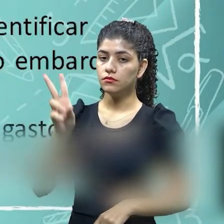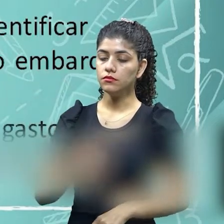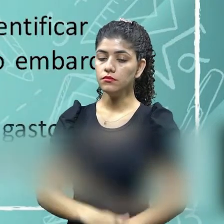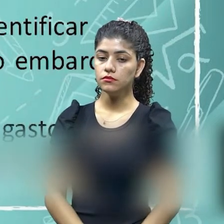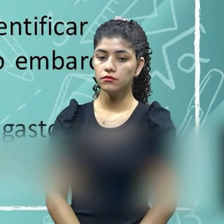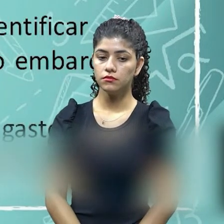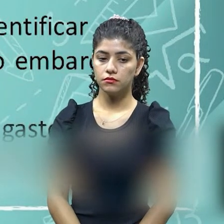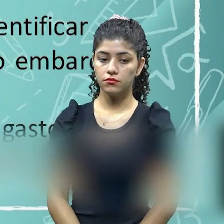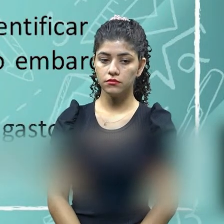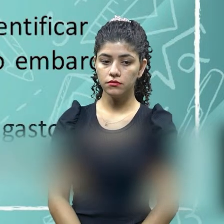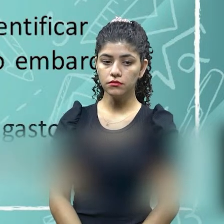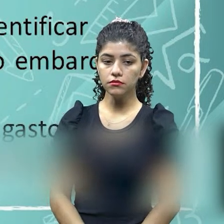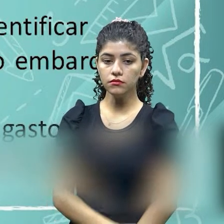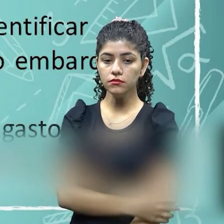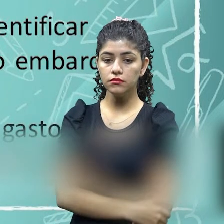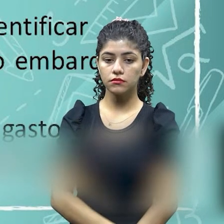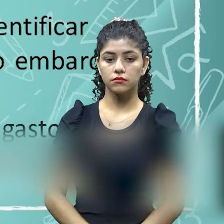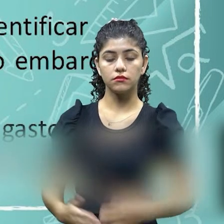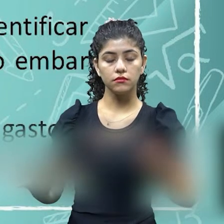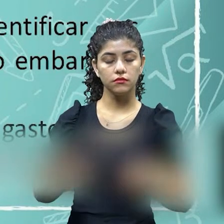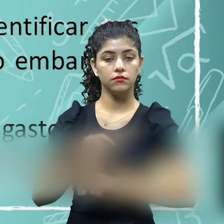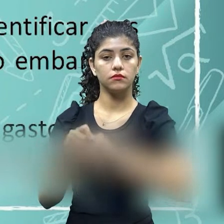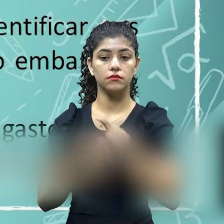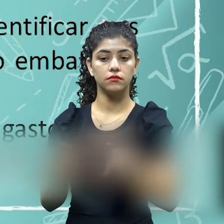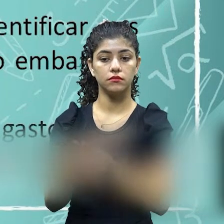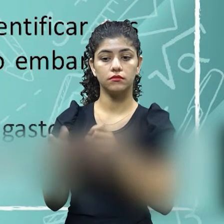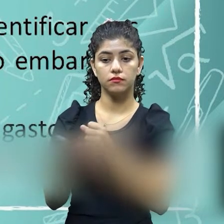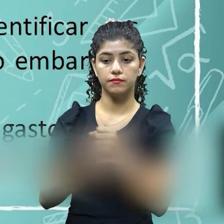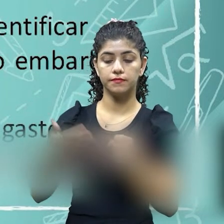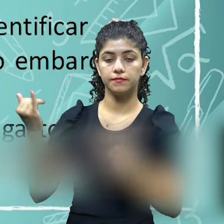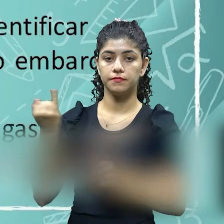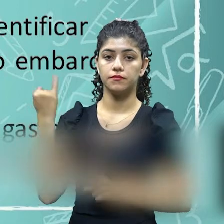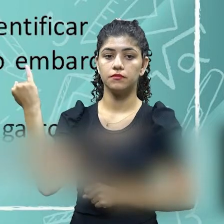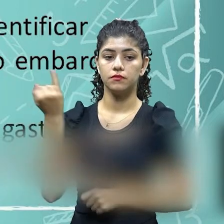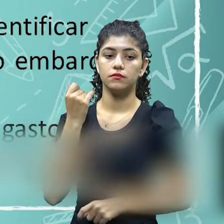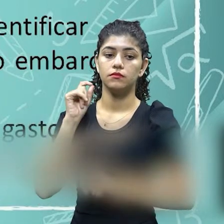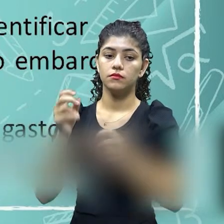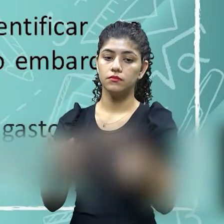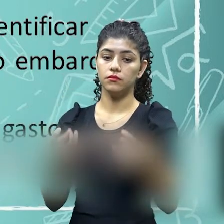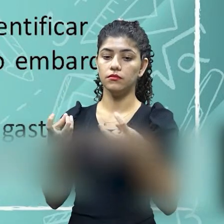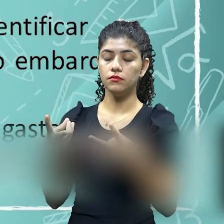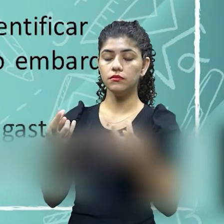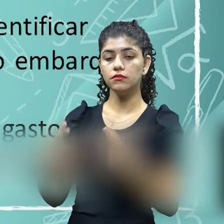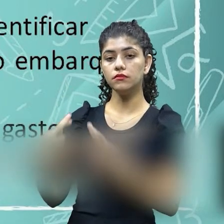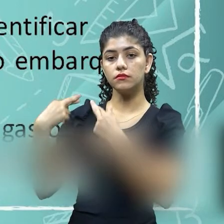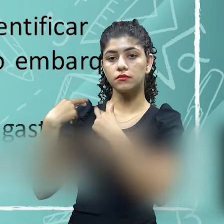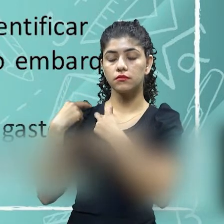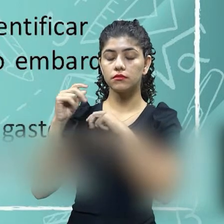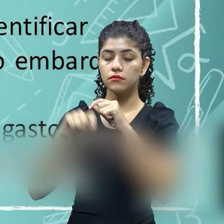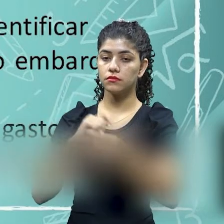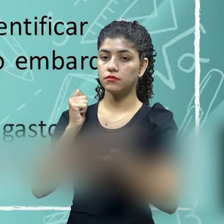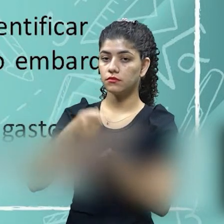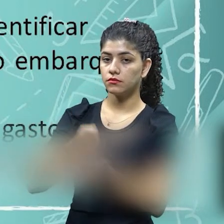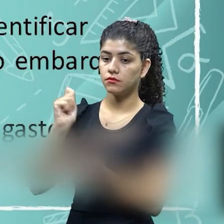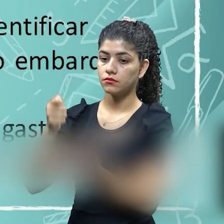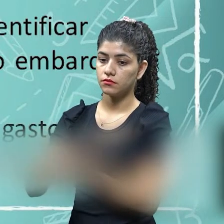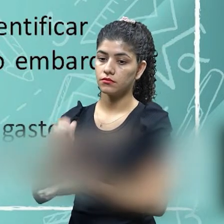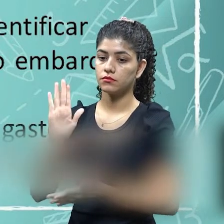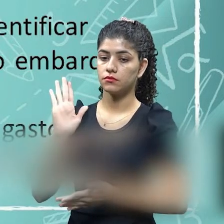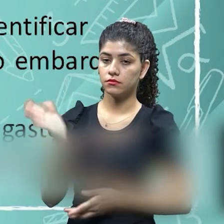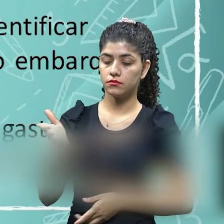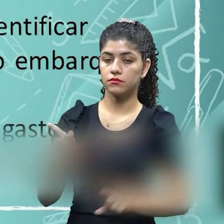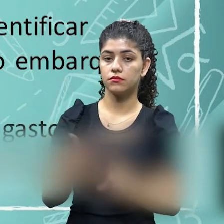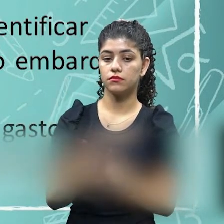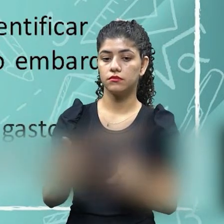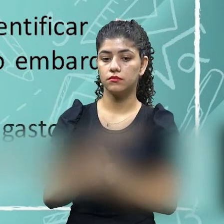processo. Adicionalmente, é de fundamental importância identificar os responsáveis pelo pagamento das despesas referente ao